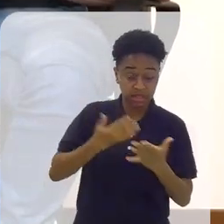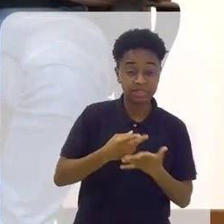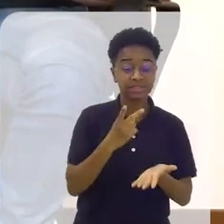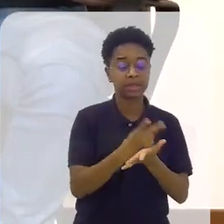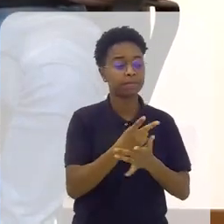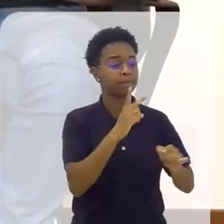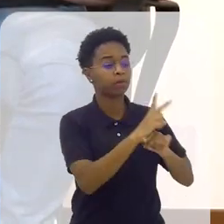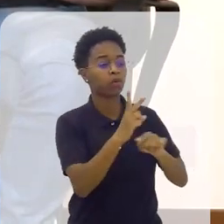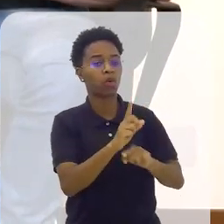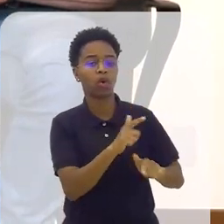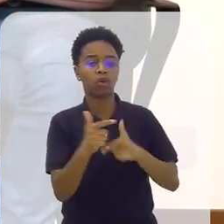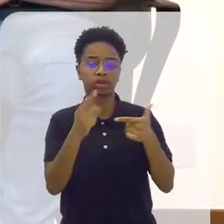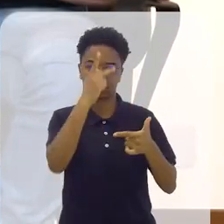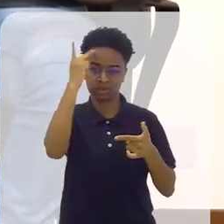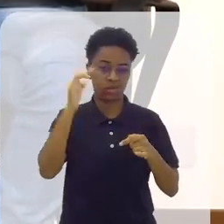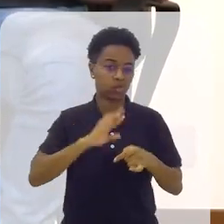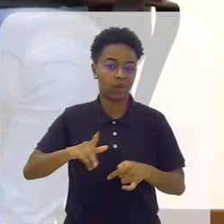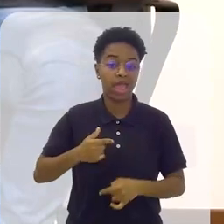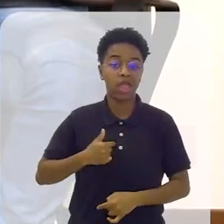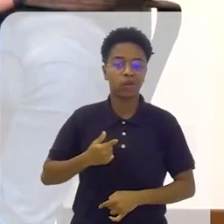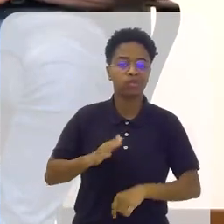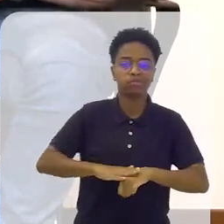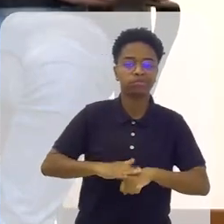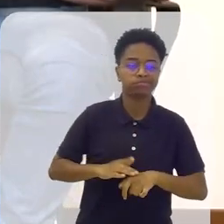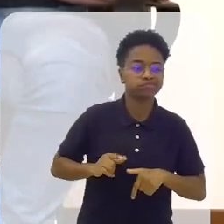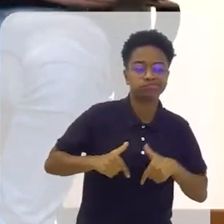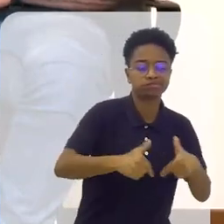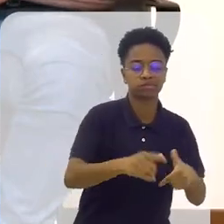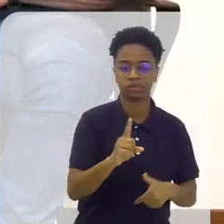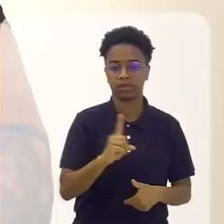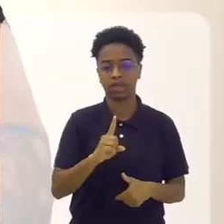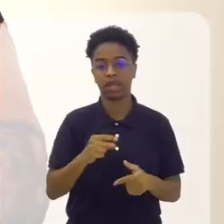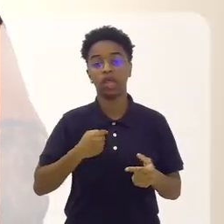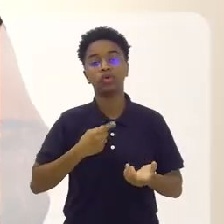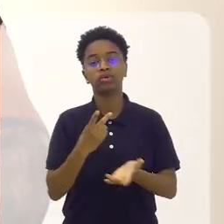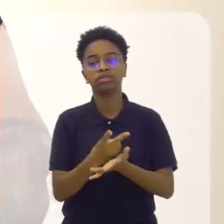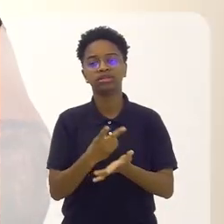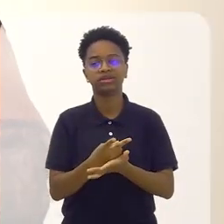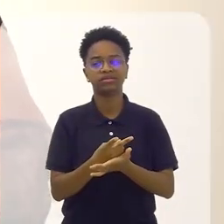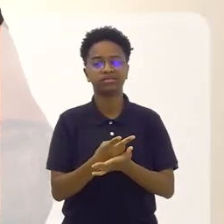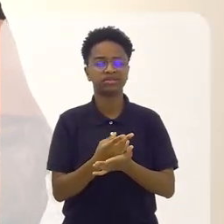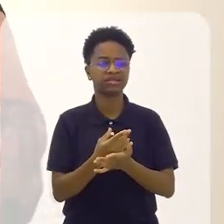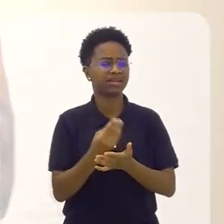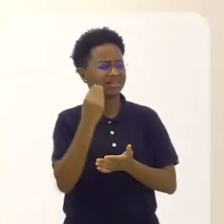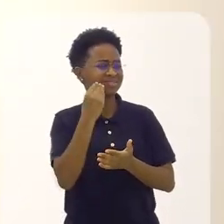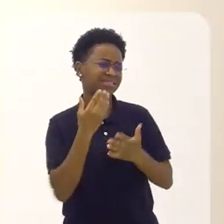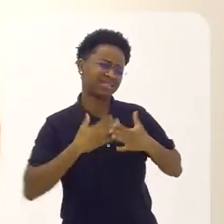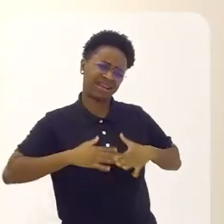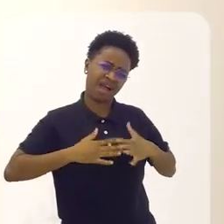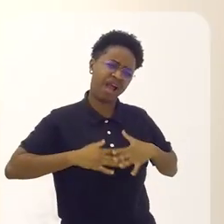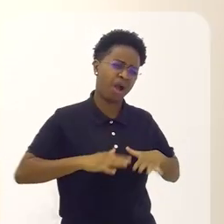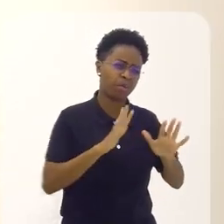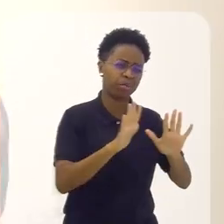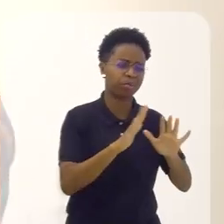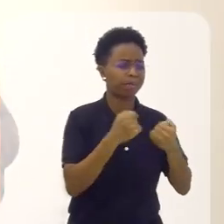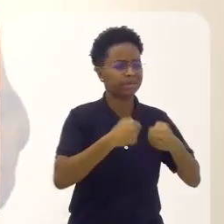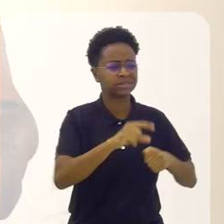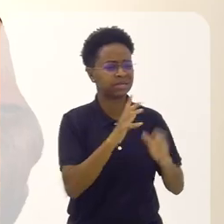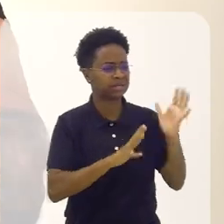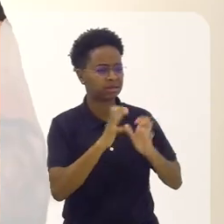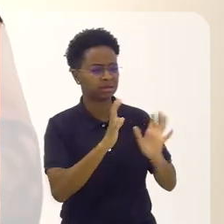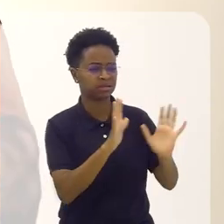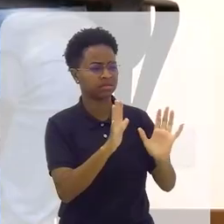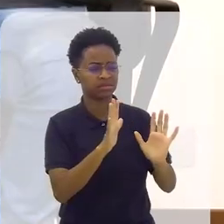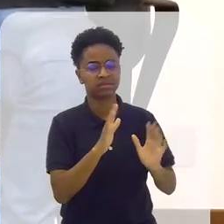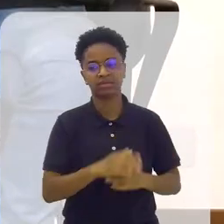toda, sempre foi defendendo outras pessoas. Nunca foi porque eu criei... O João também. Eu sempre sou do tipo, não, vamos curtir, vamos nos